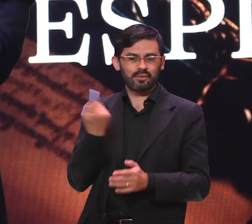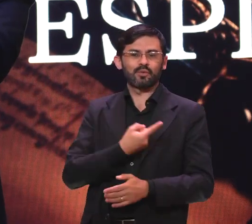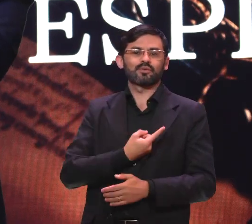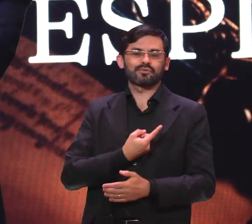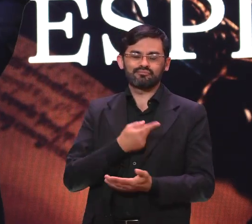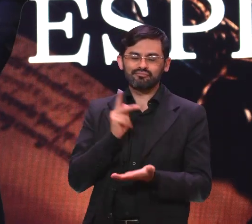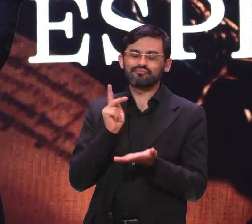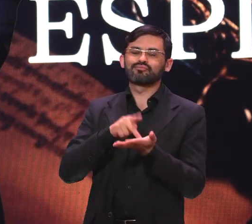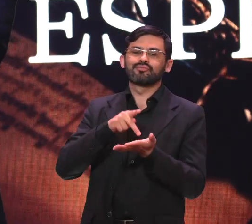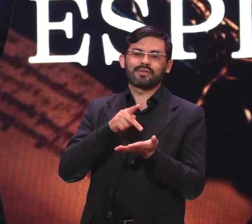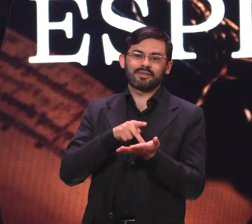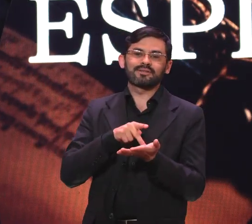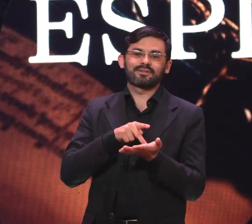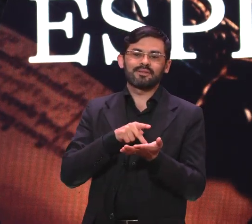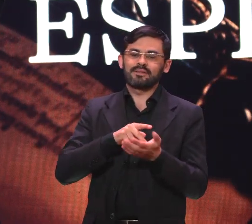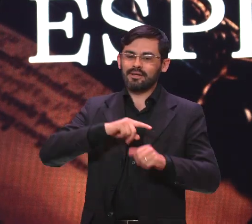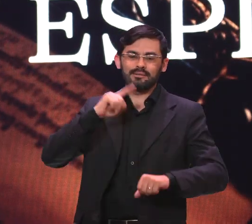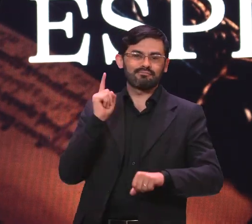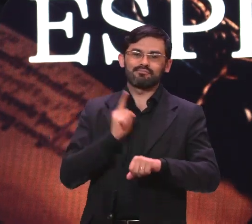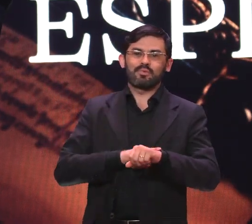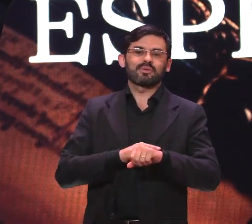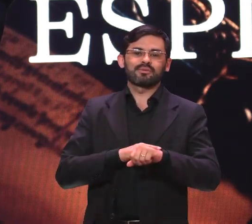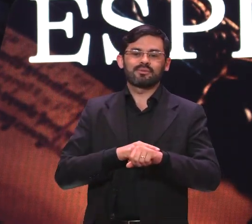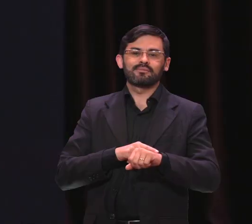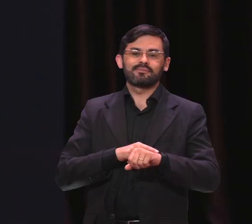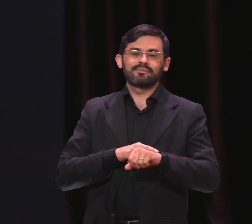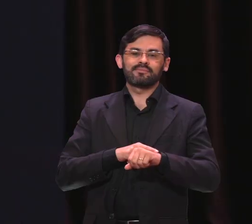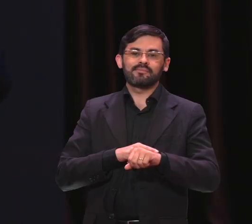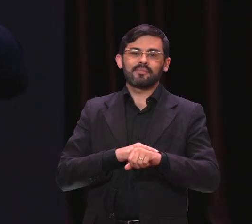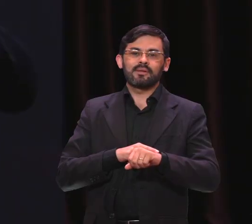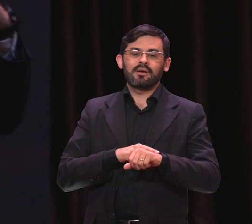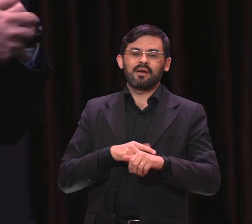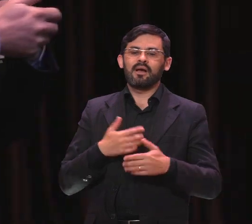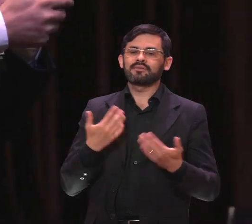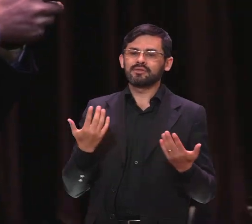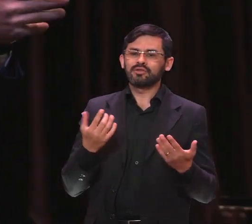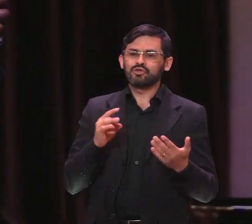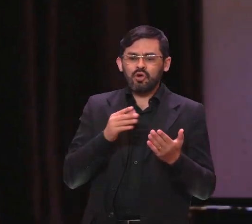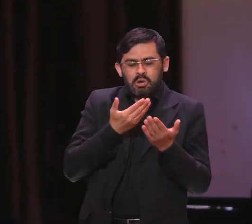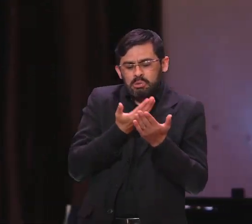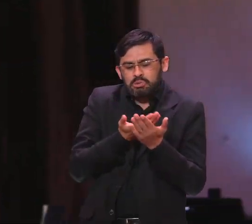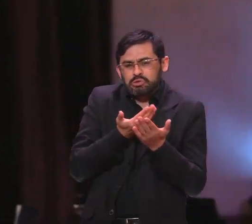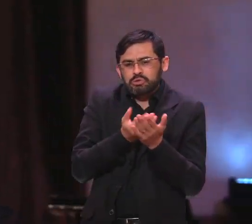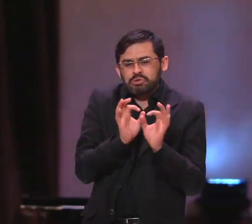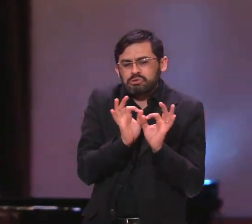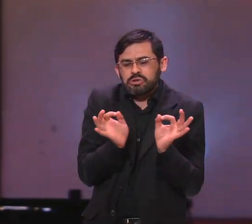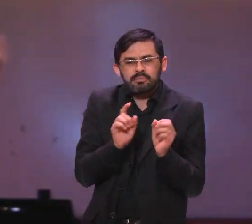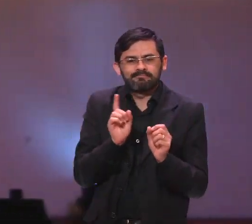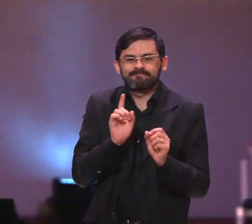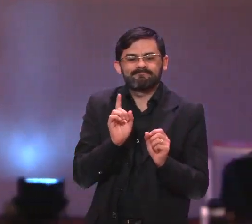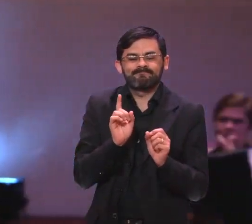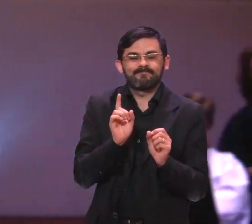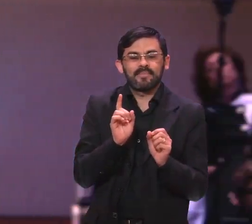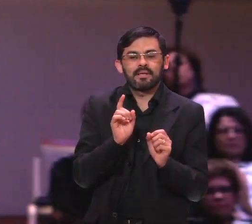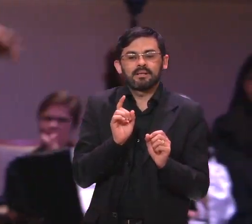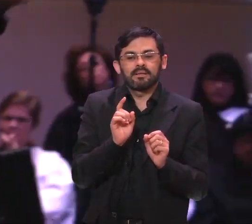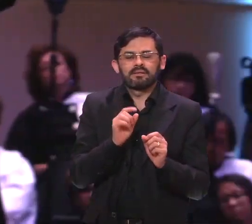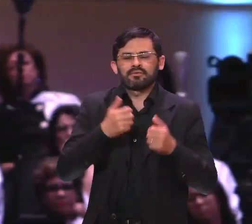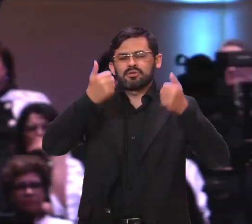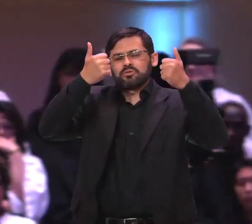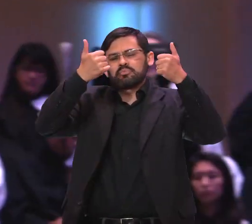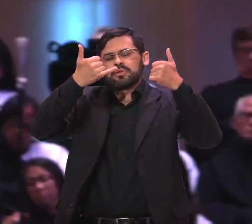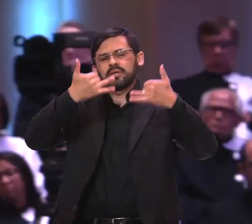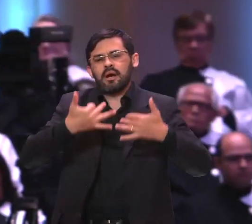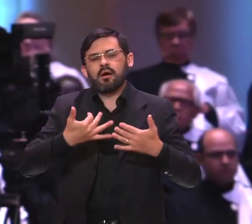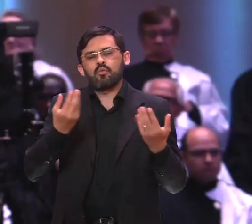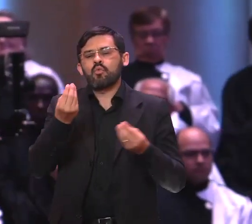para a nossa vida naquele momento. Não é só um estudo. Deixa eu explicar como é que